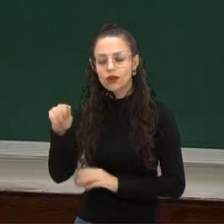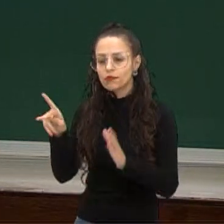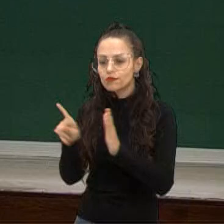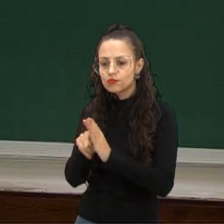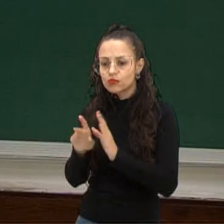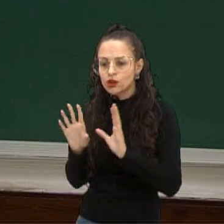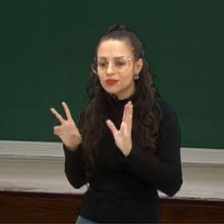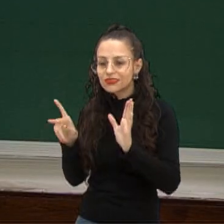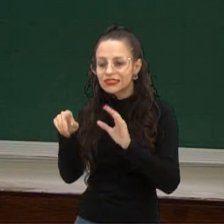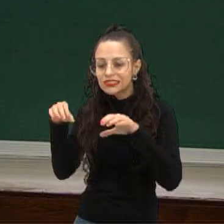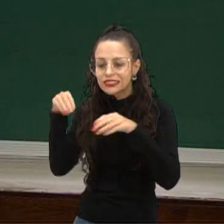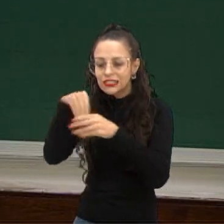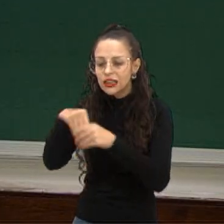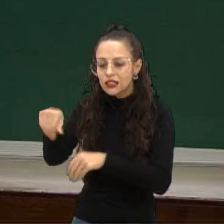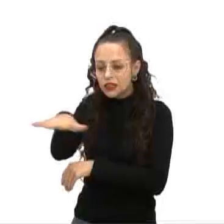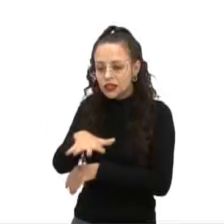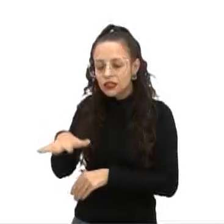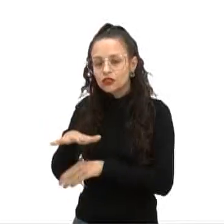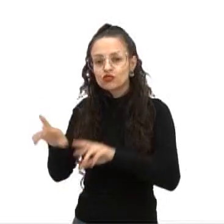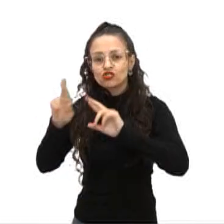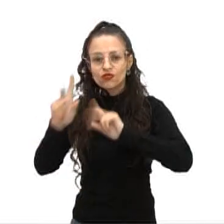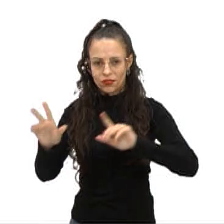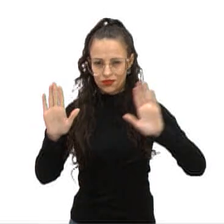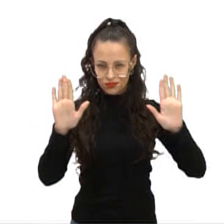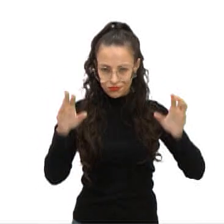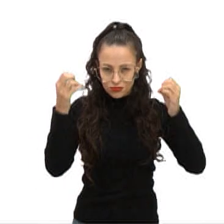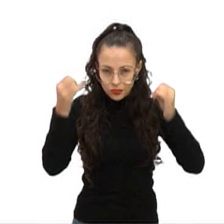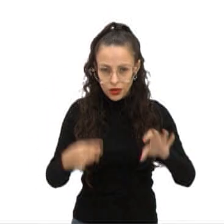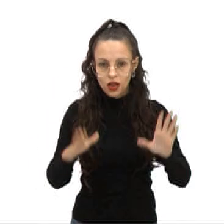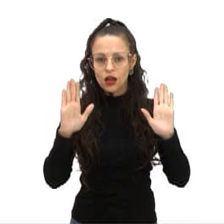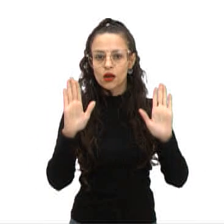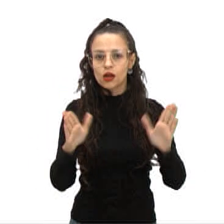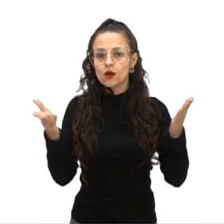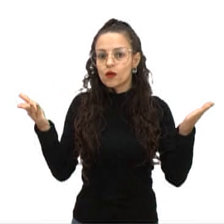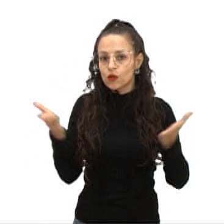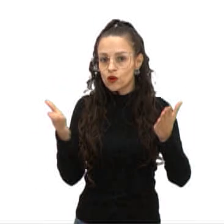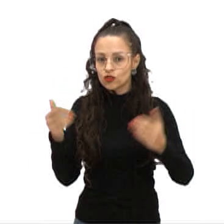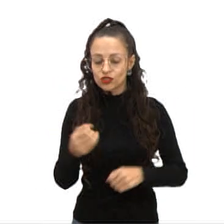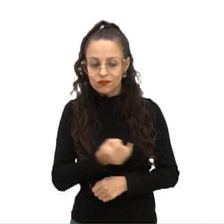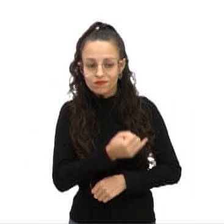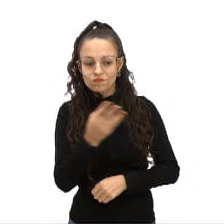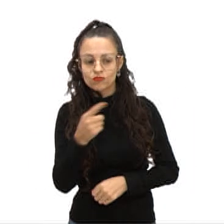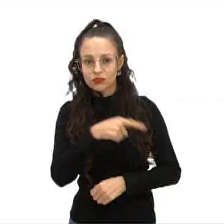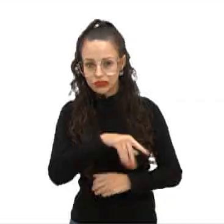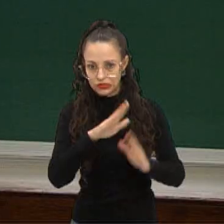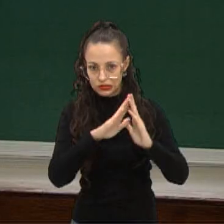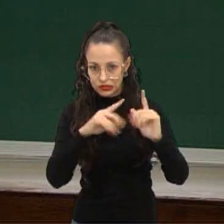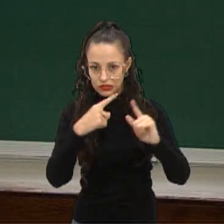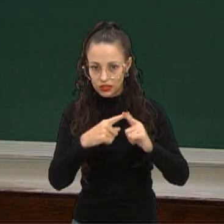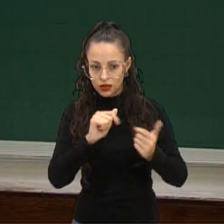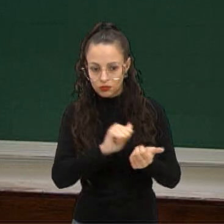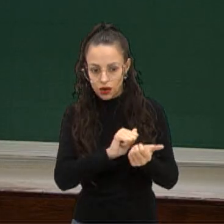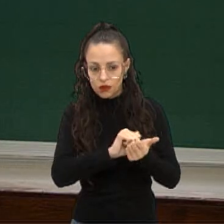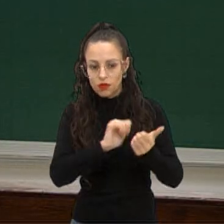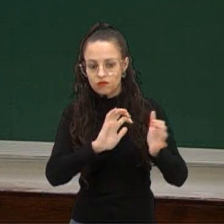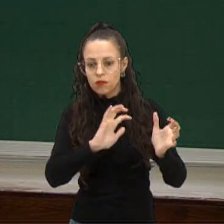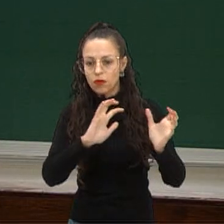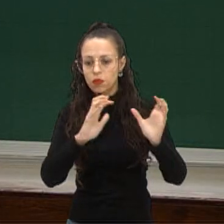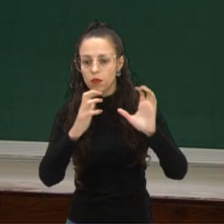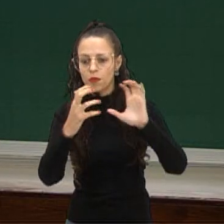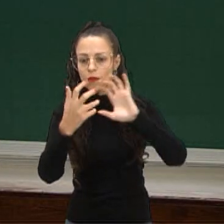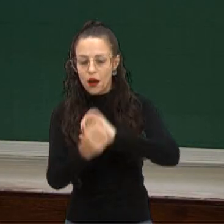cardeais, vem de cátedra, tá? Que a gente vai ver essa diferença. Hoje, muitas dessas igrejas que sofreram mutações com o tempo se